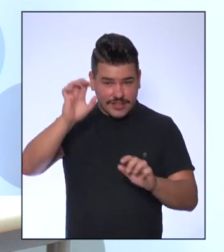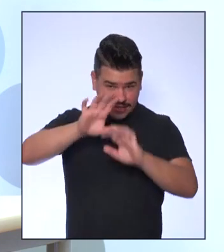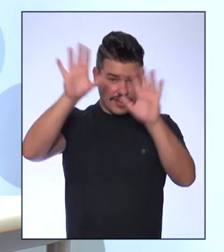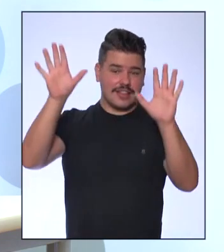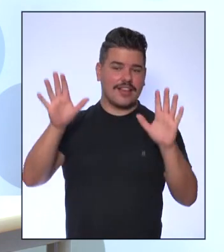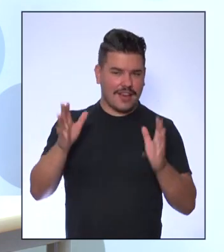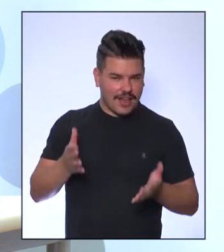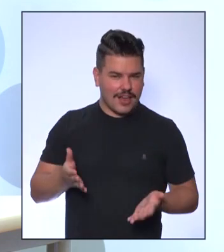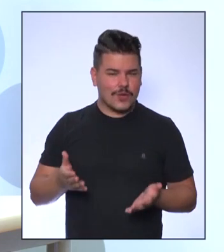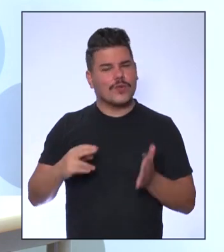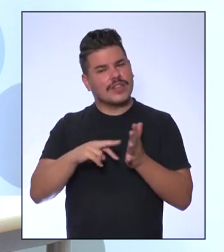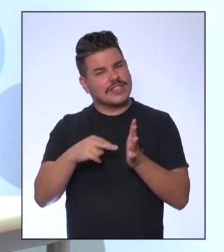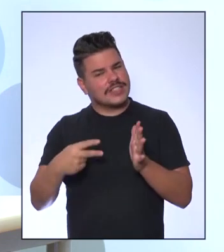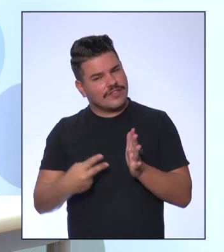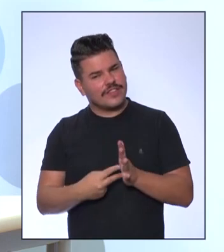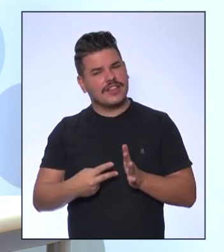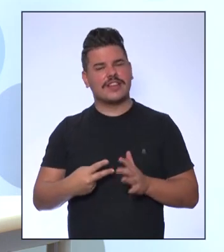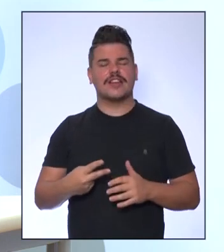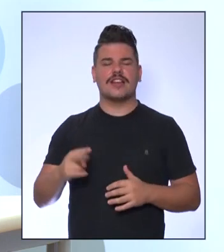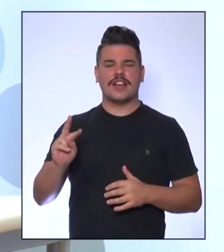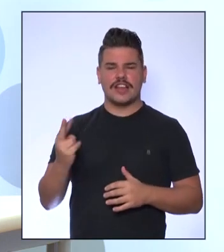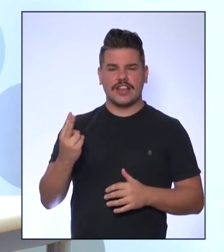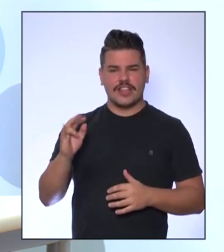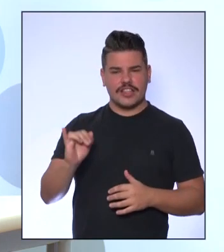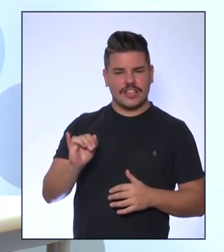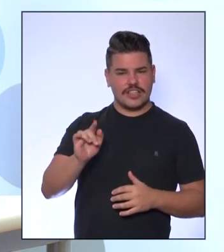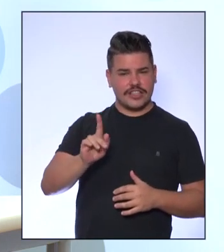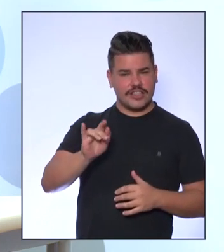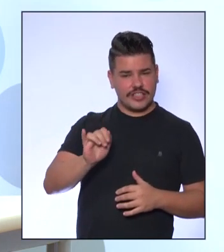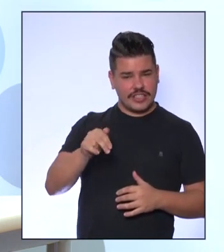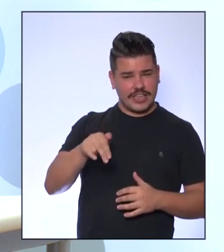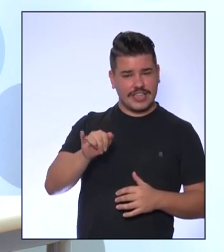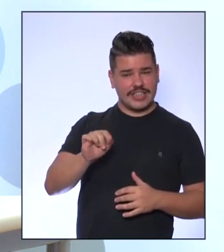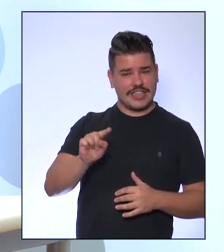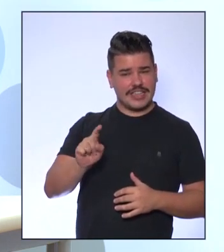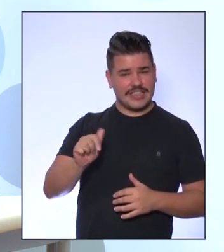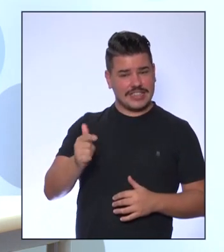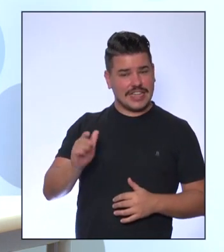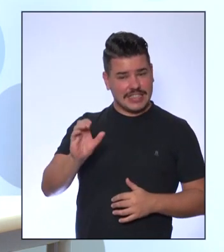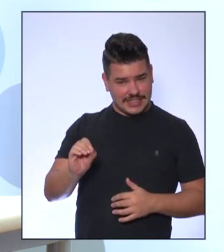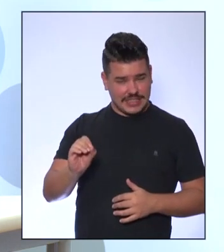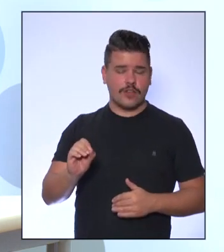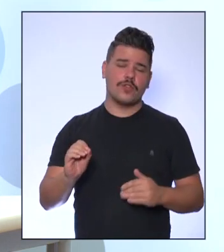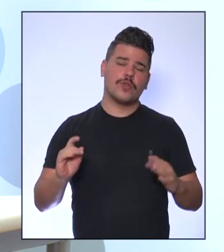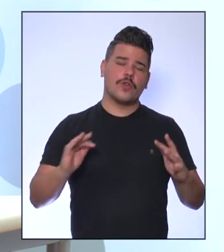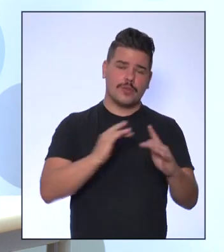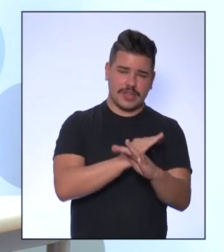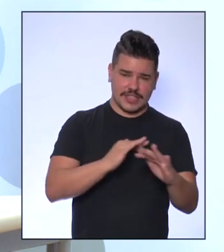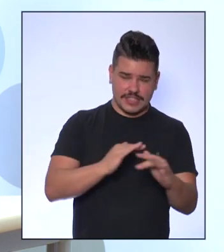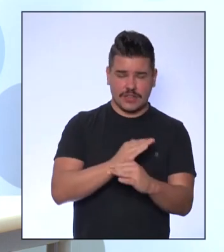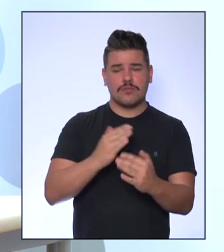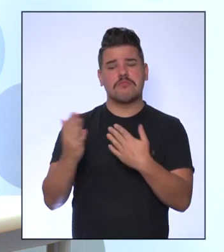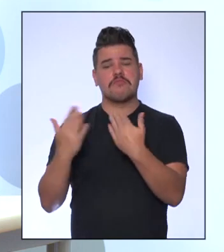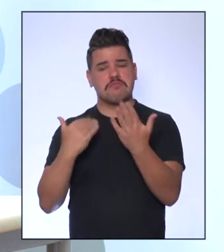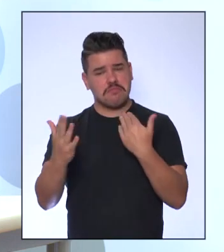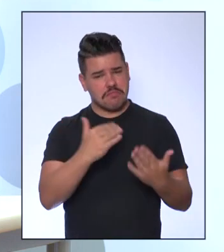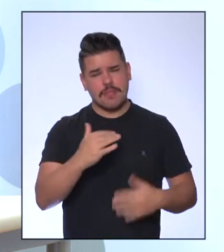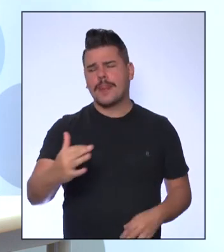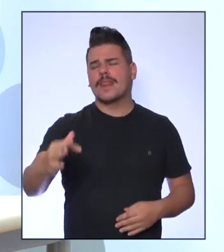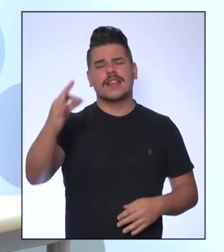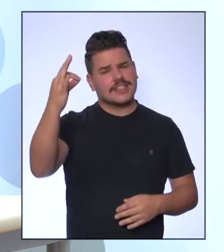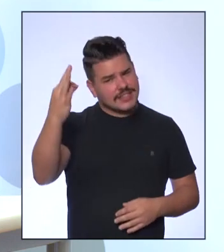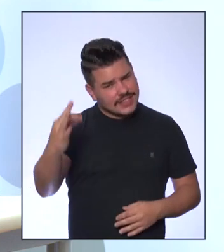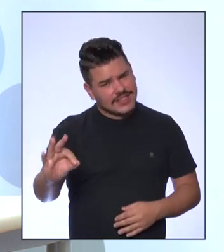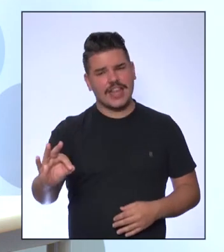sobre o que seria higienização, o que vocês compreendem sobre a urbanização. Estão todos corretos nesse chat que vocês responderam, que é